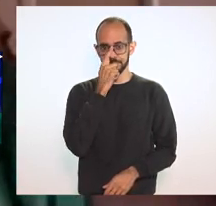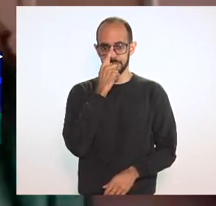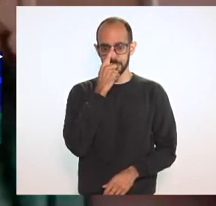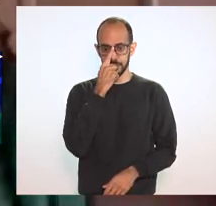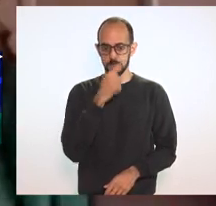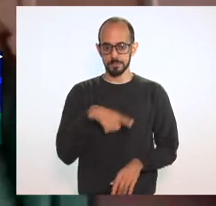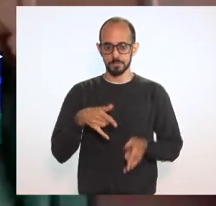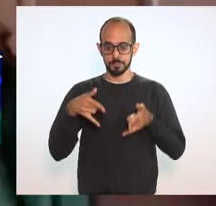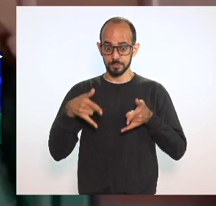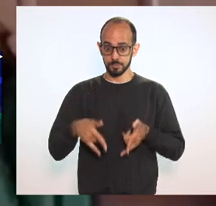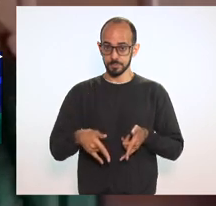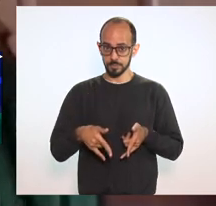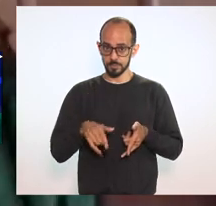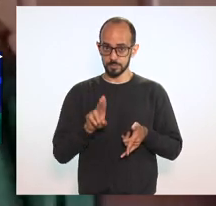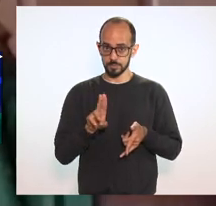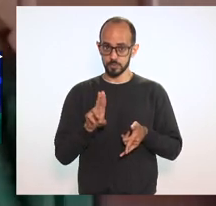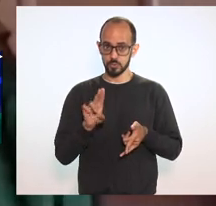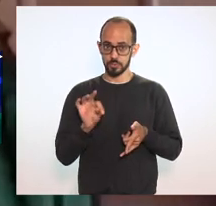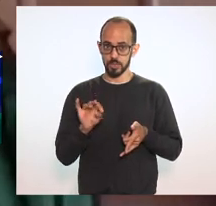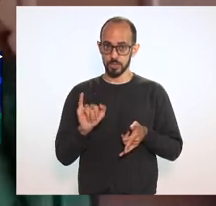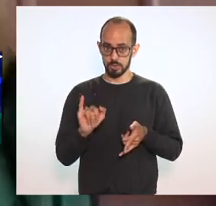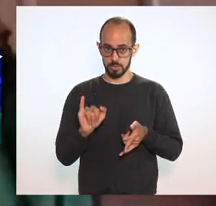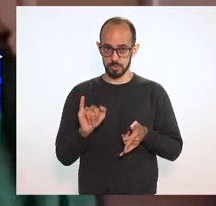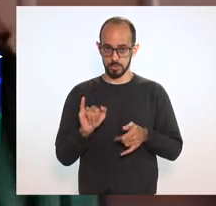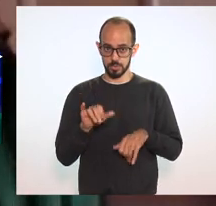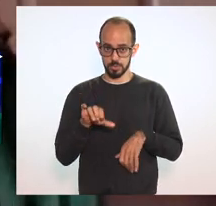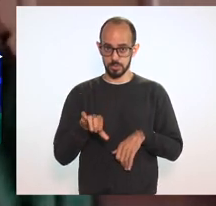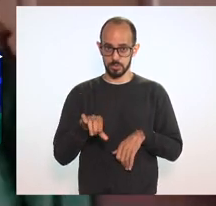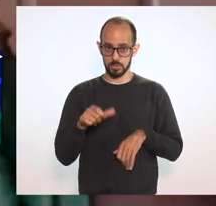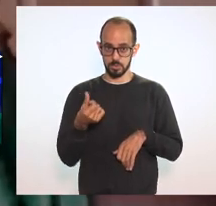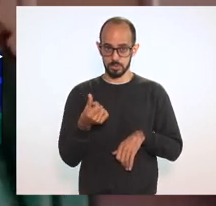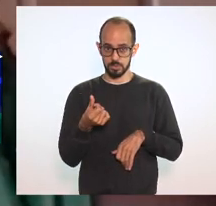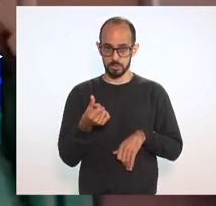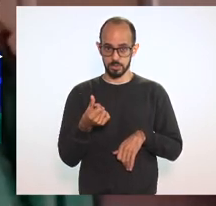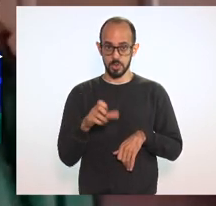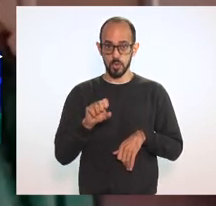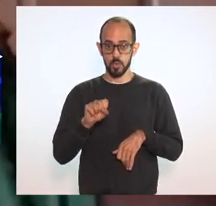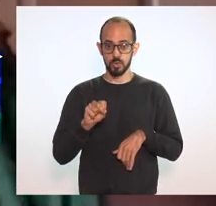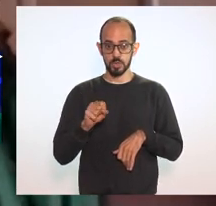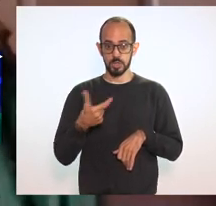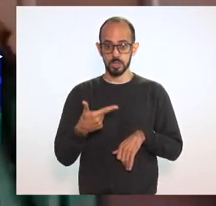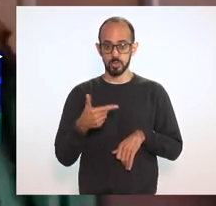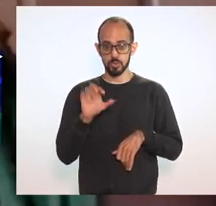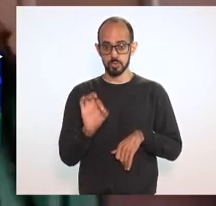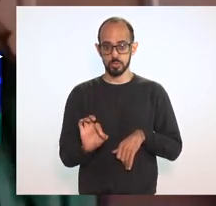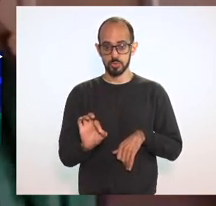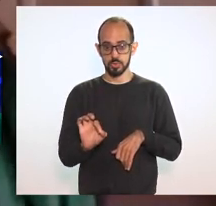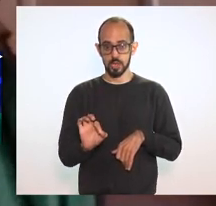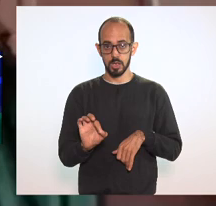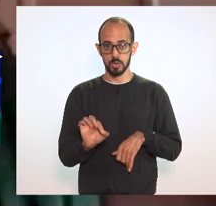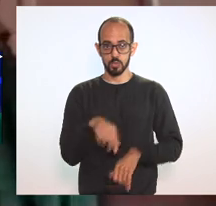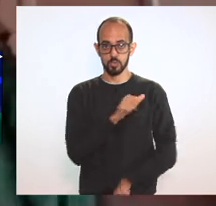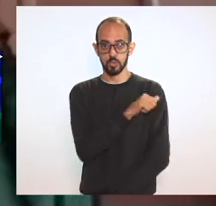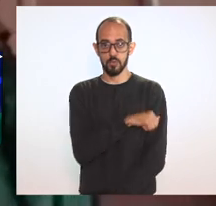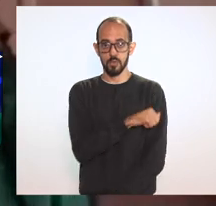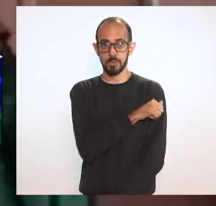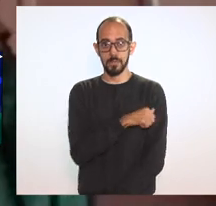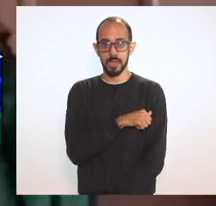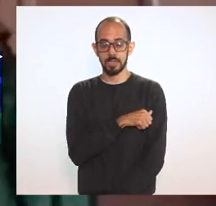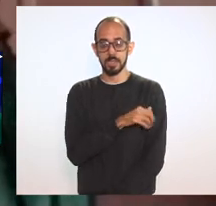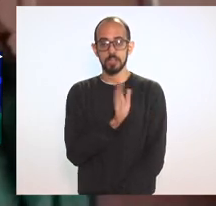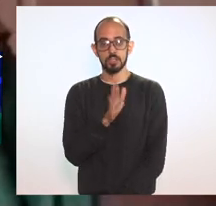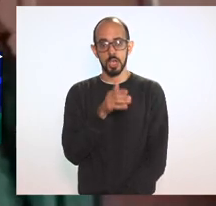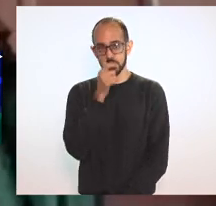leitos de UTI Noventa e Seis por cento e oitenta e dois por cento dos leitos de enfermaria já